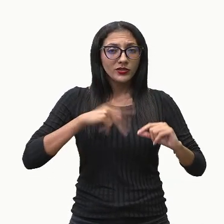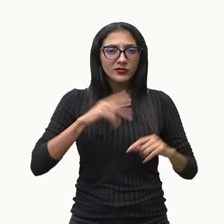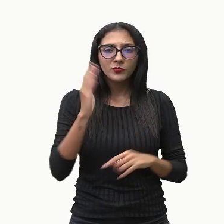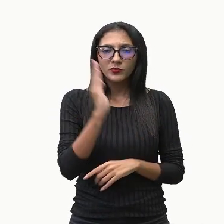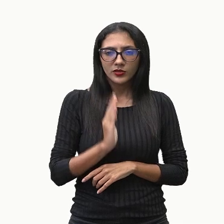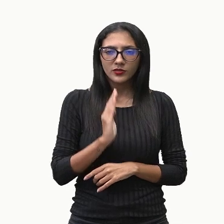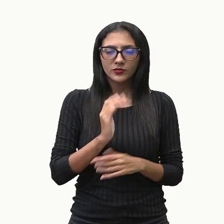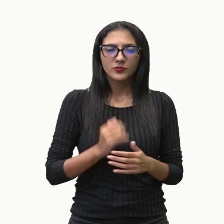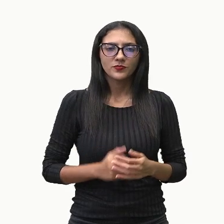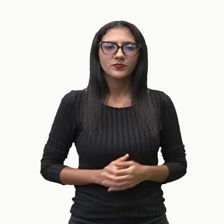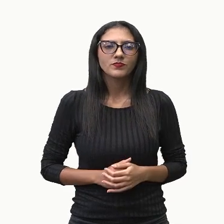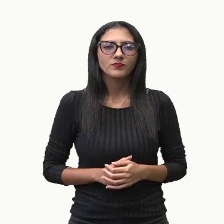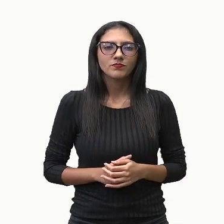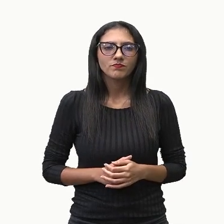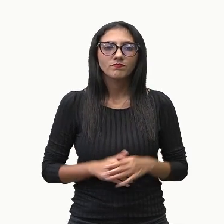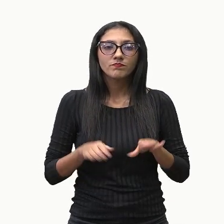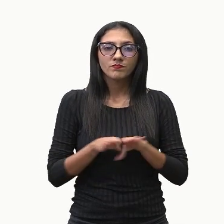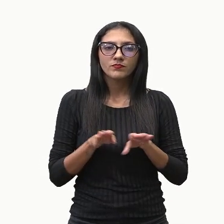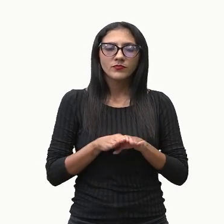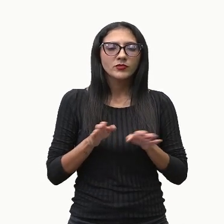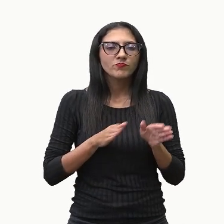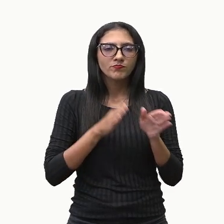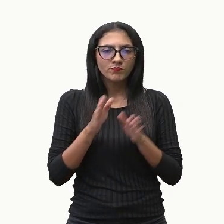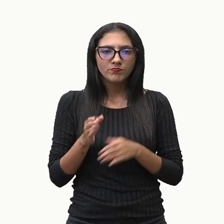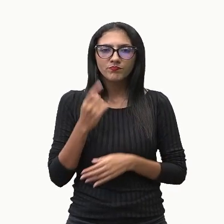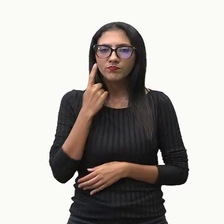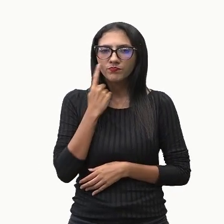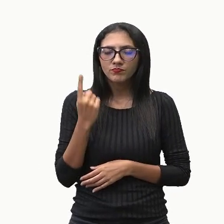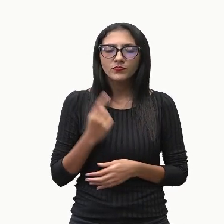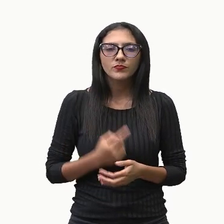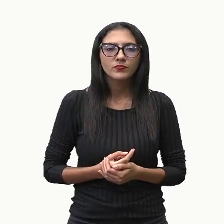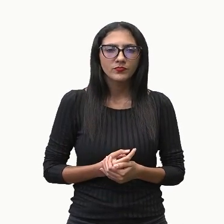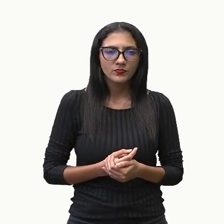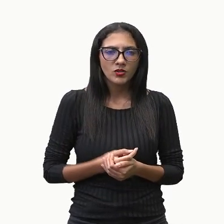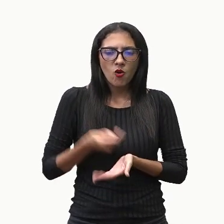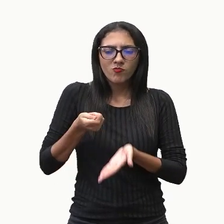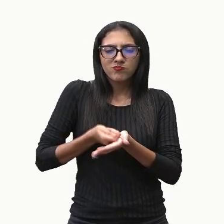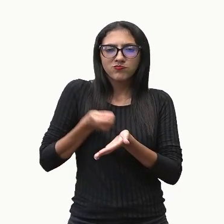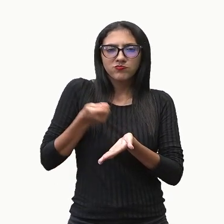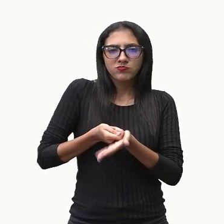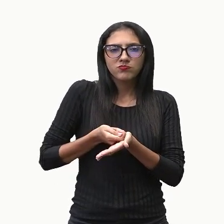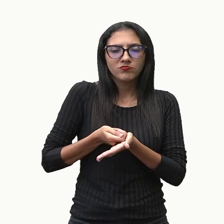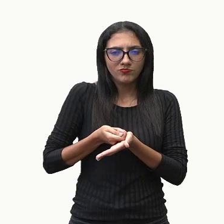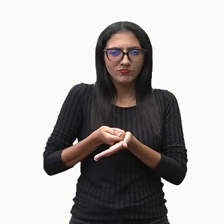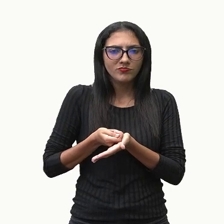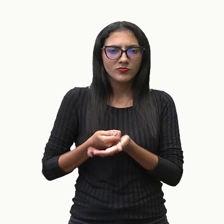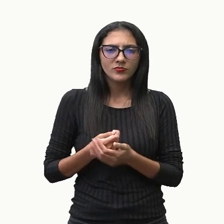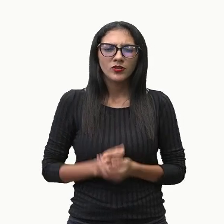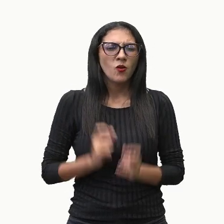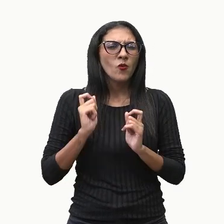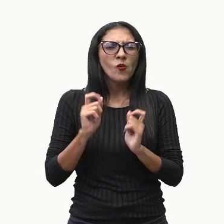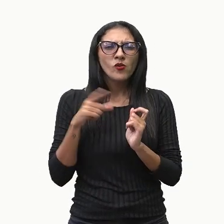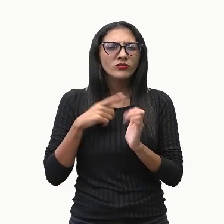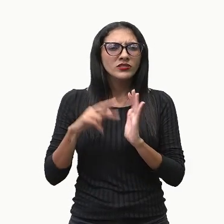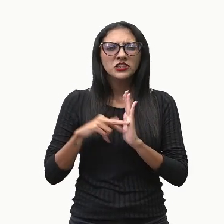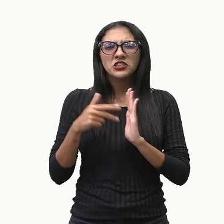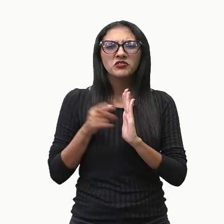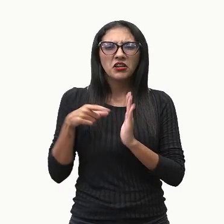as migrações que são chamadas de forçadas. O que seria, então, uma migração